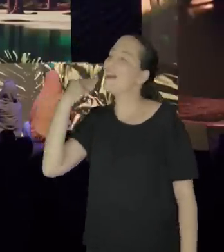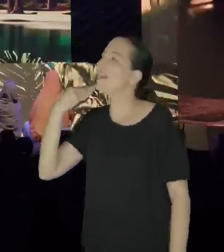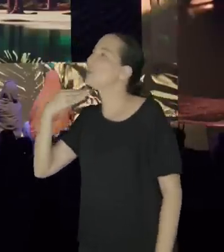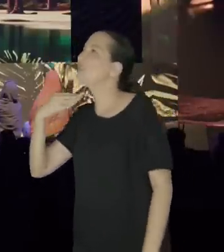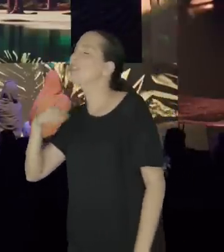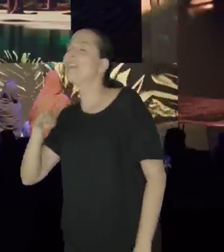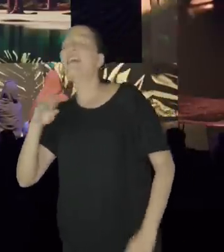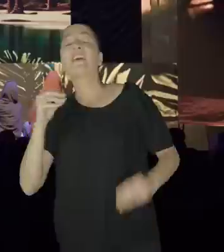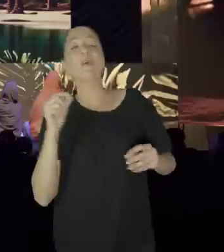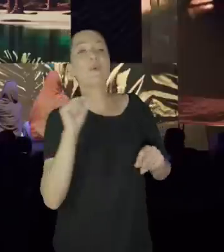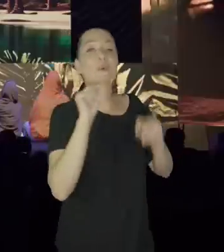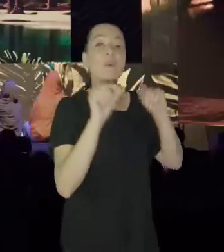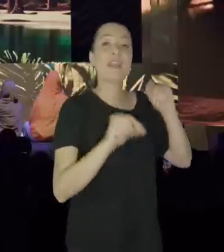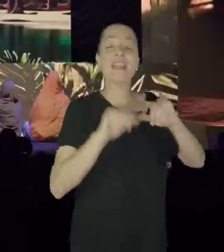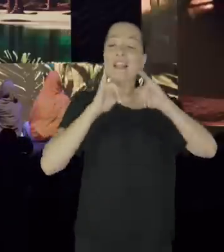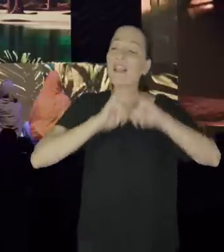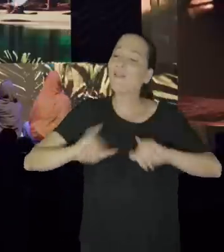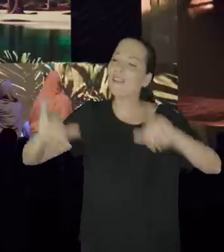que